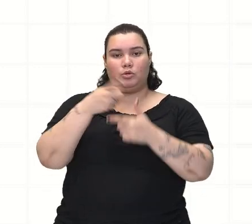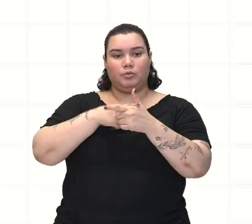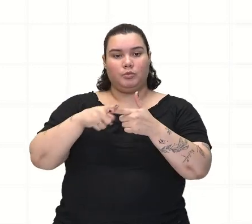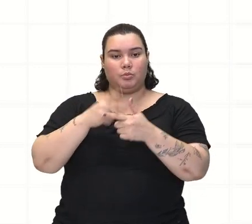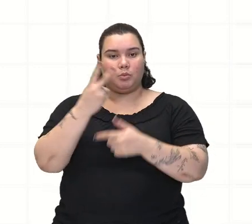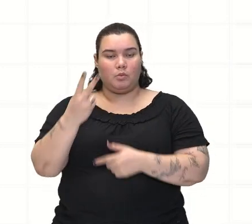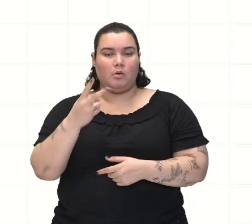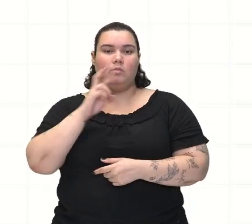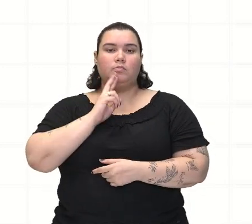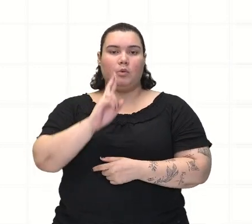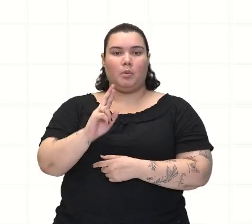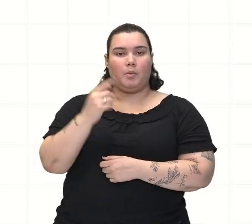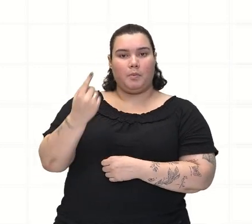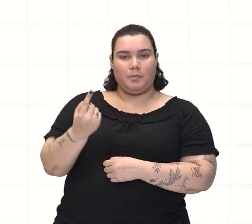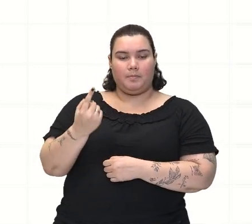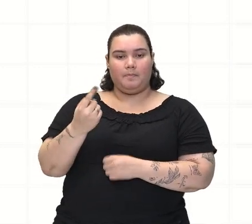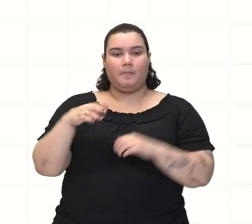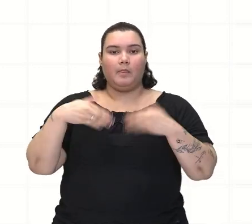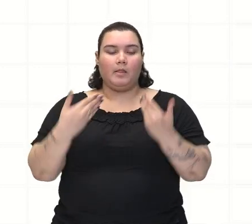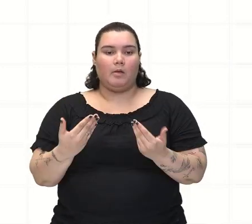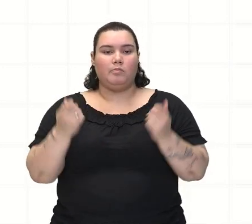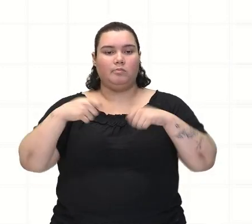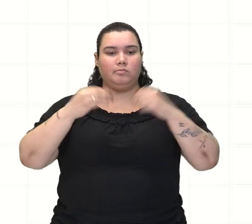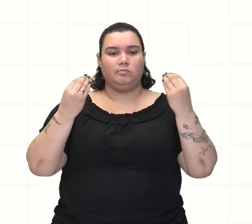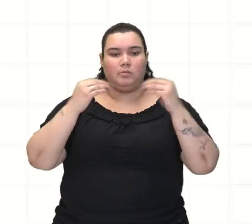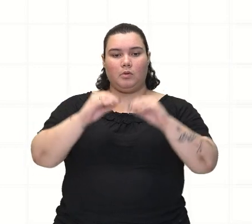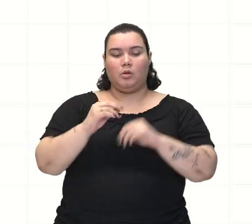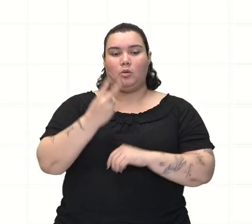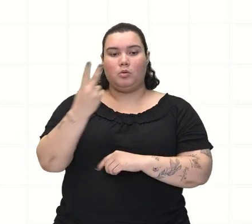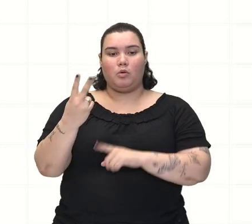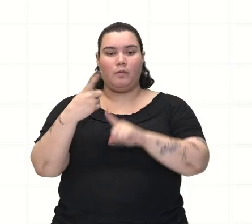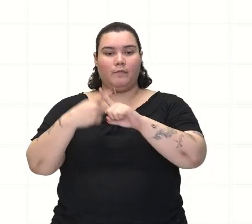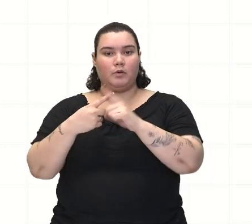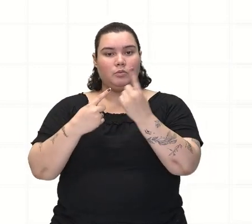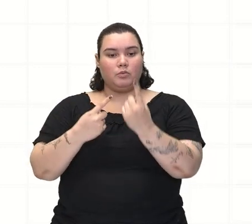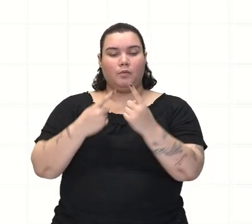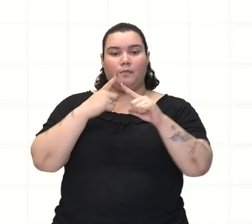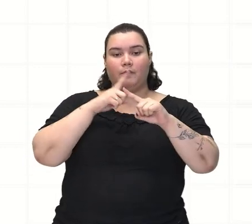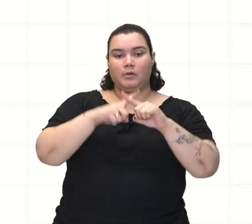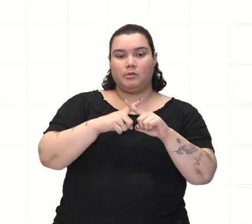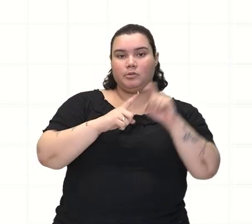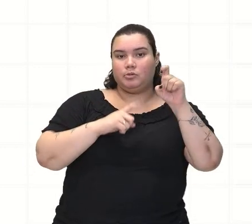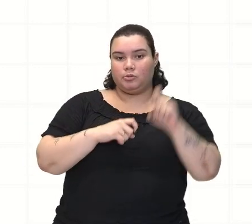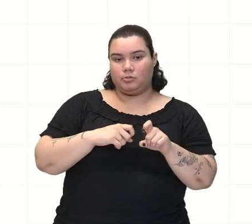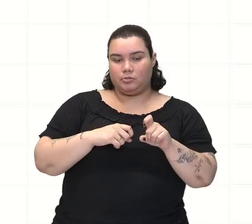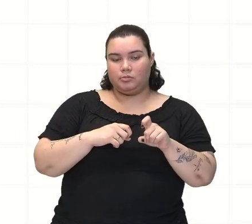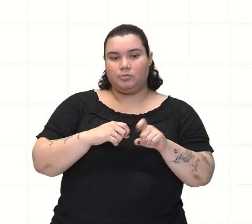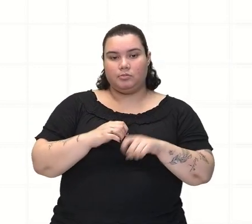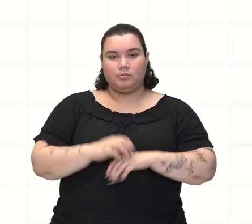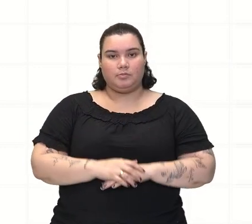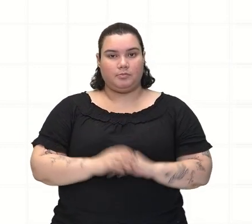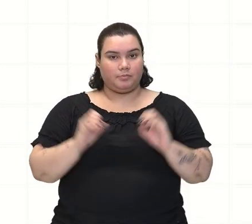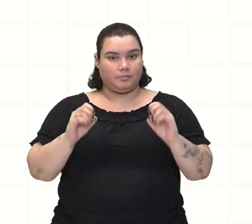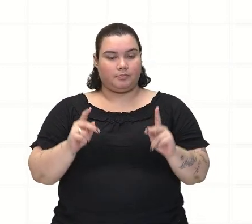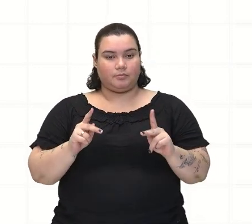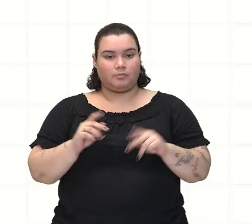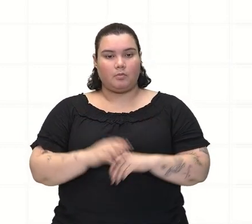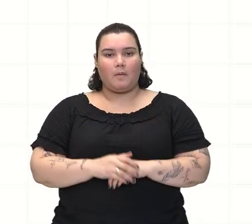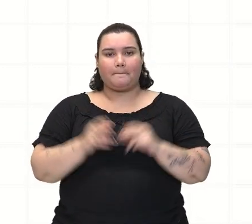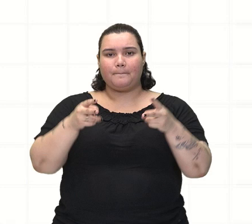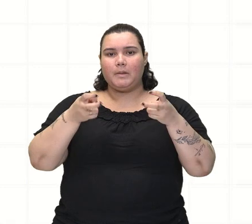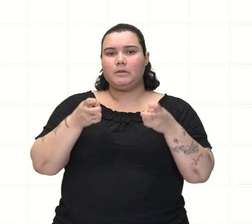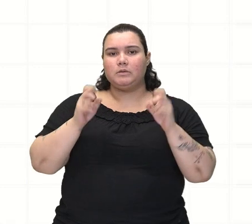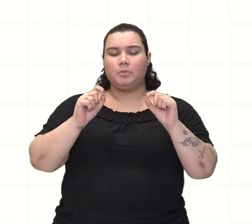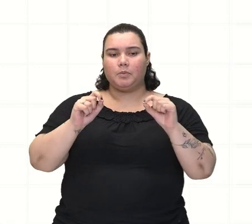2 dividido por 2 é 1. Então, eu posso escrever como sendo 2 vezes 1 vezes x. Beleza? E observe aqui,